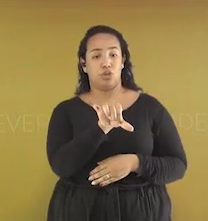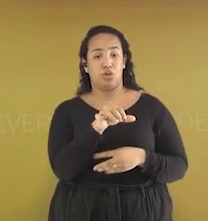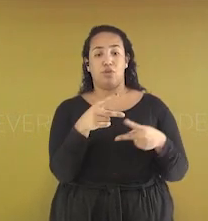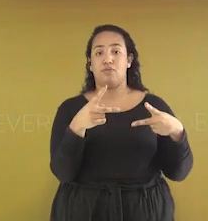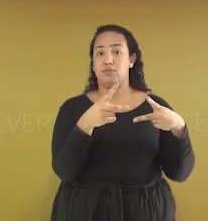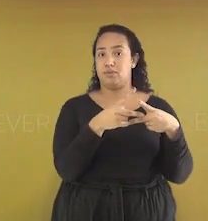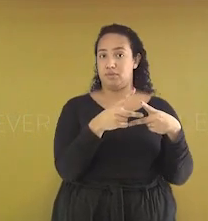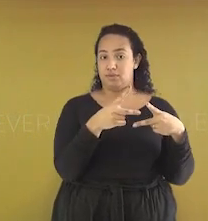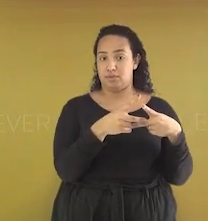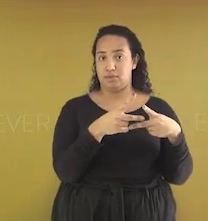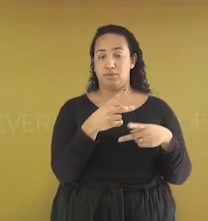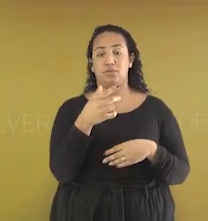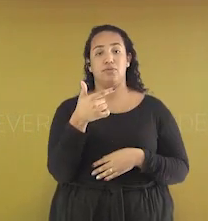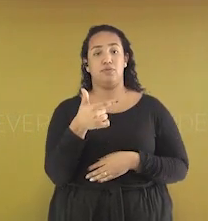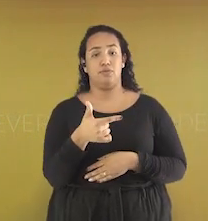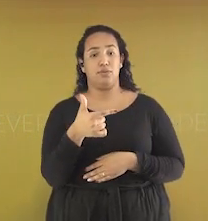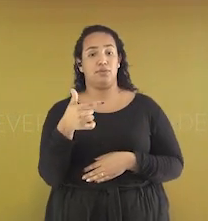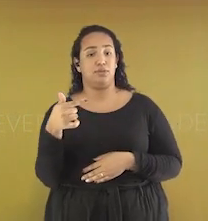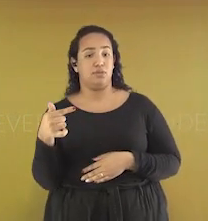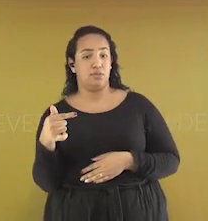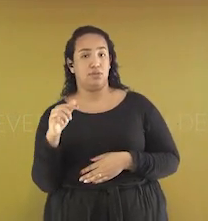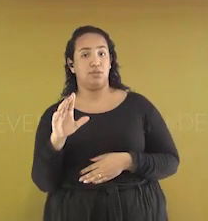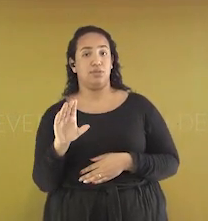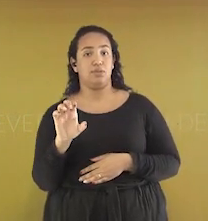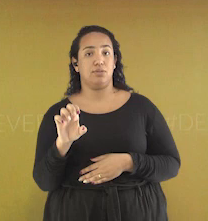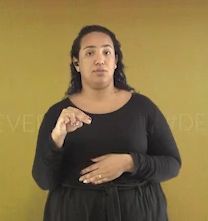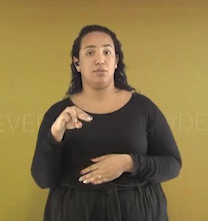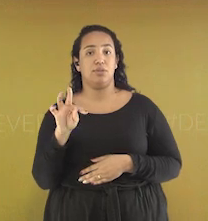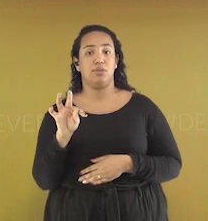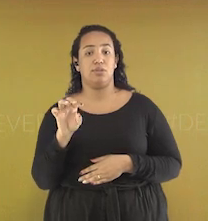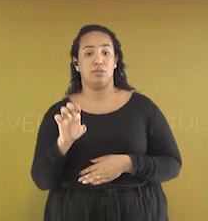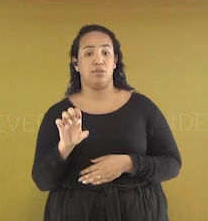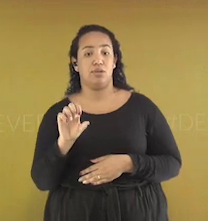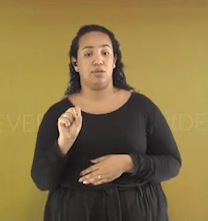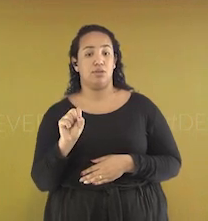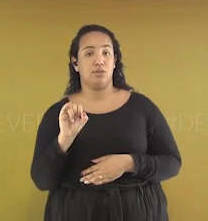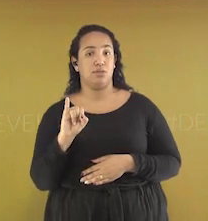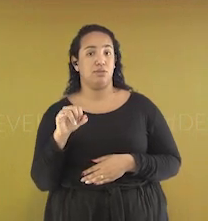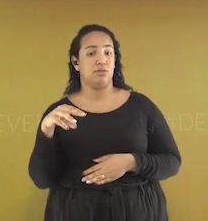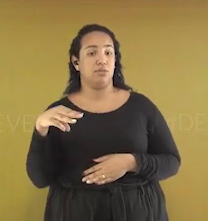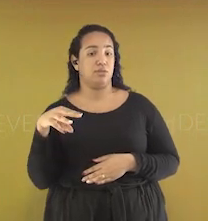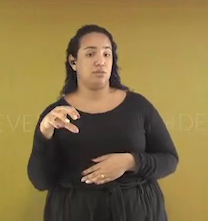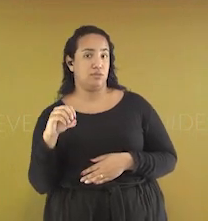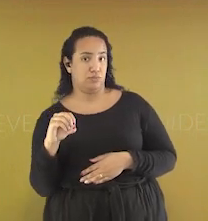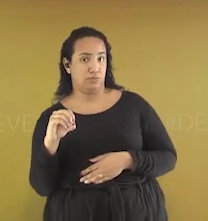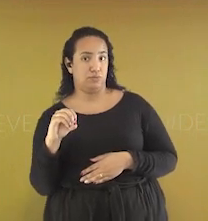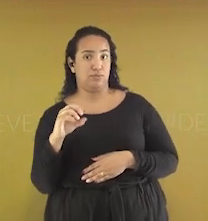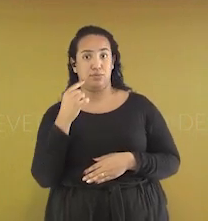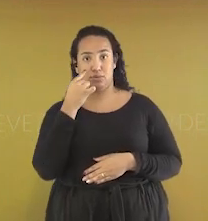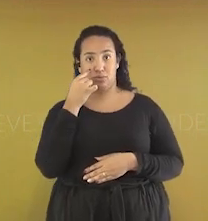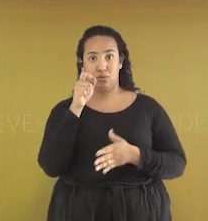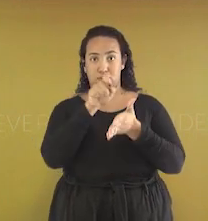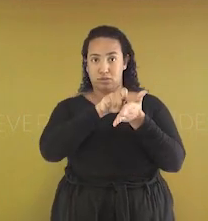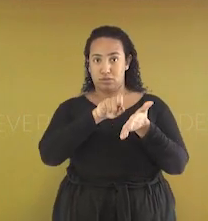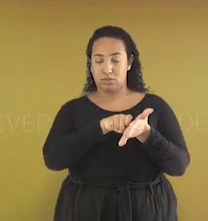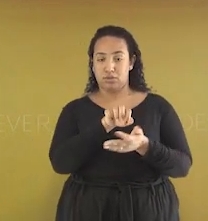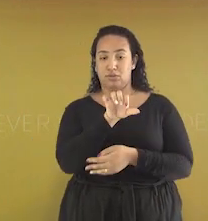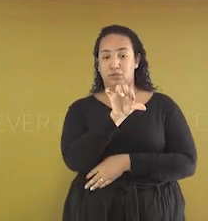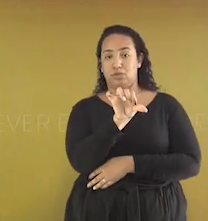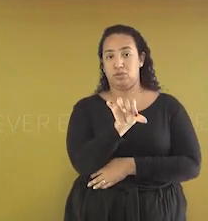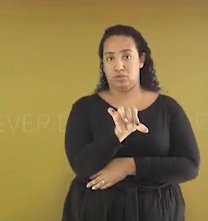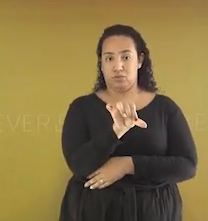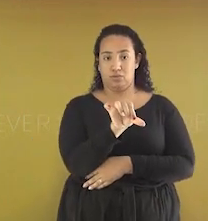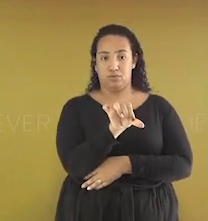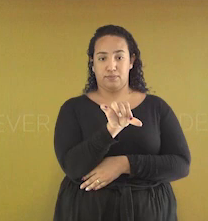número. 9 inteiros e 27 centésimos. Então, eu vou colocar primeiro a parte inteira, que é o